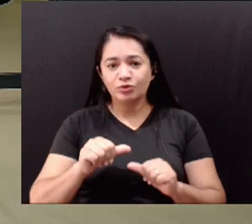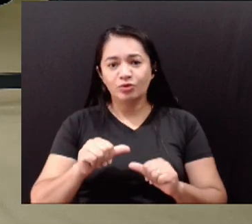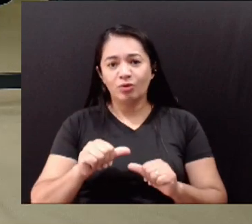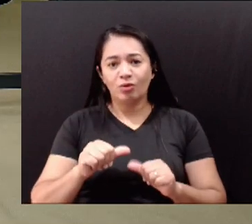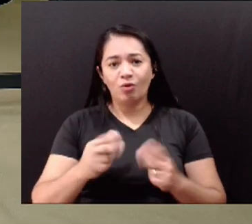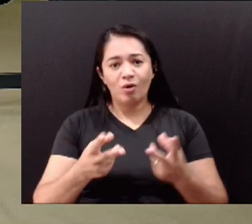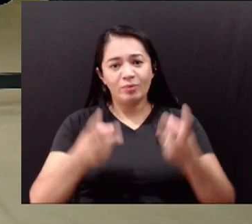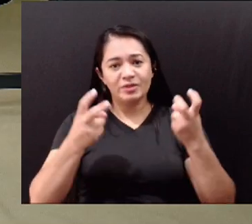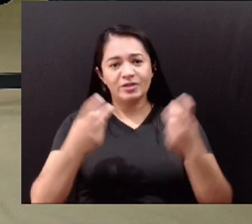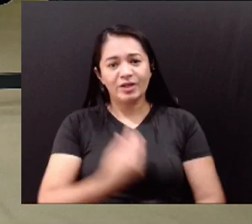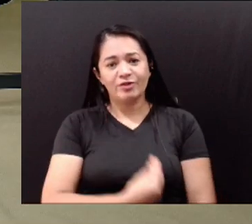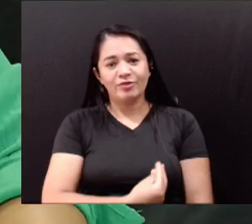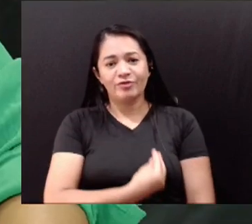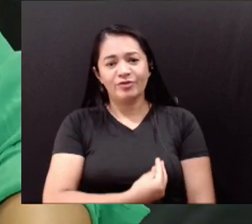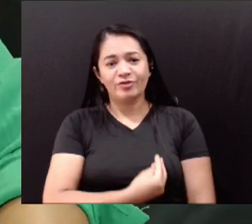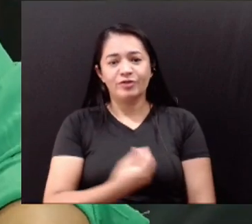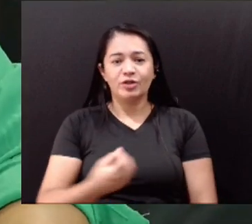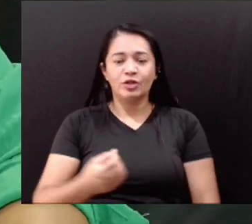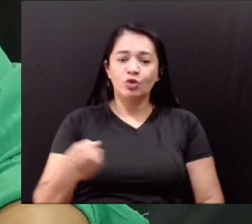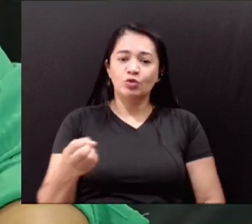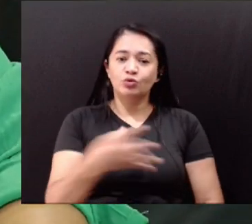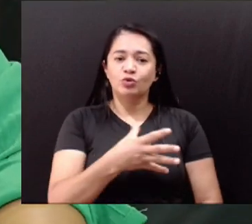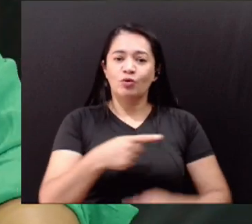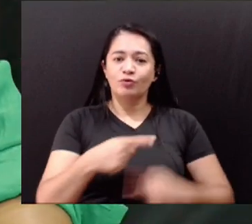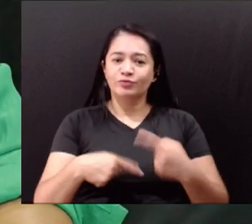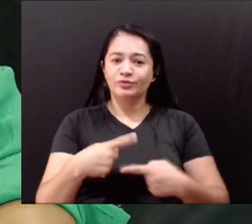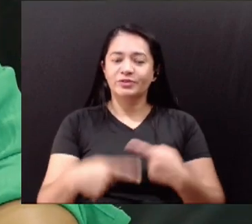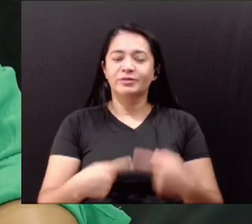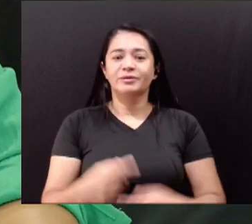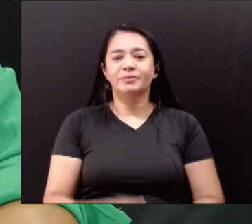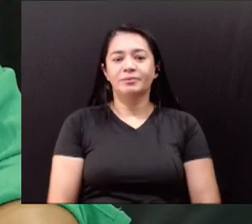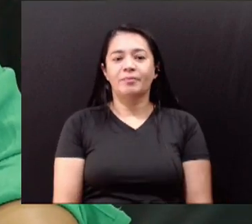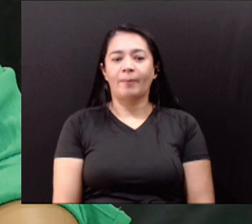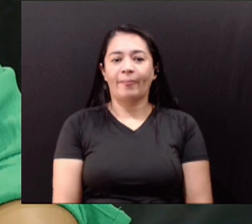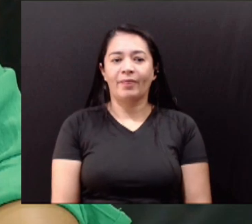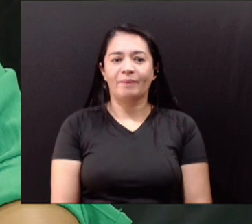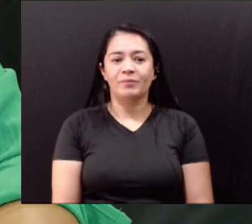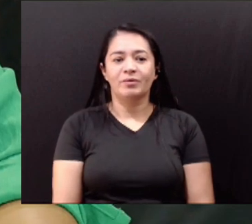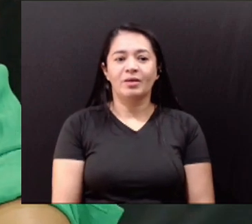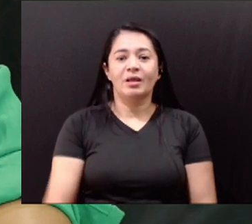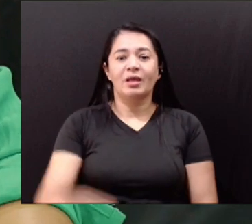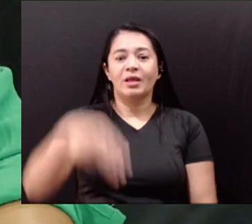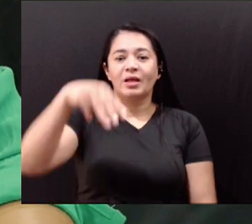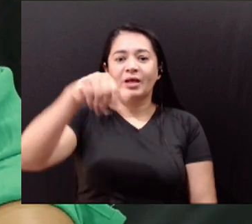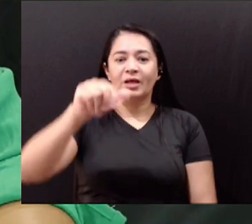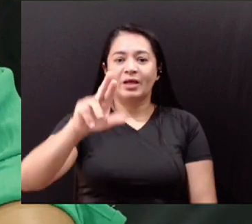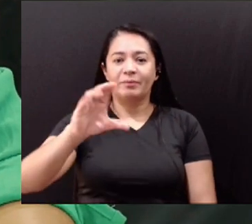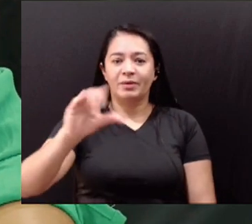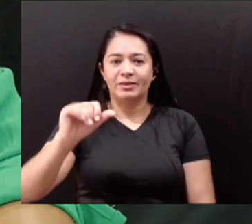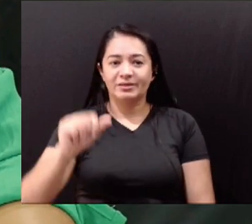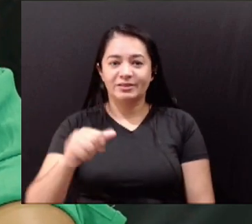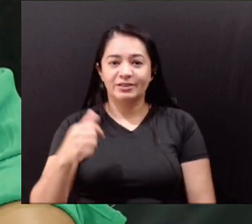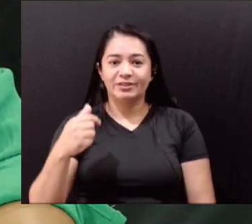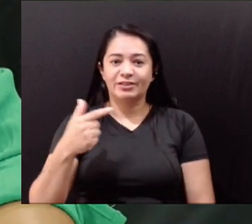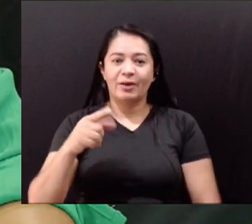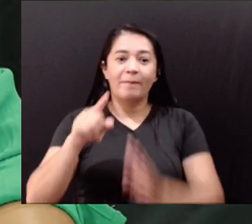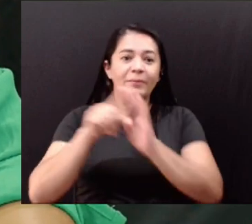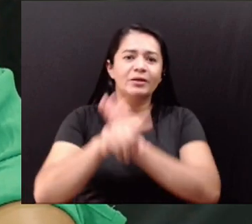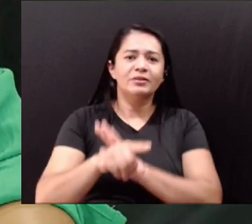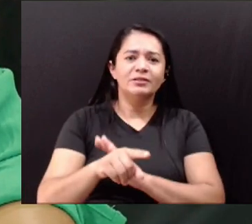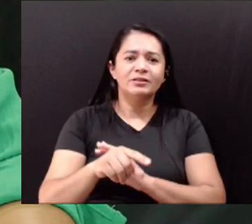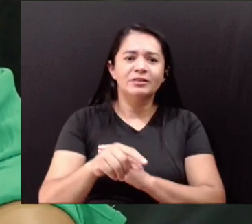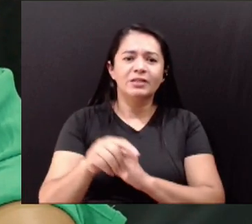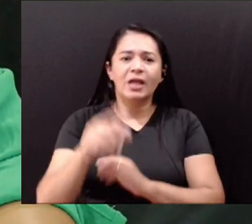em um novo ciclo, né? Vamos lá, Márcia do Jardim São Marcos. Denise, mais uma para Denise. Quem pode morar na